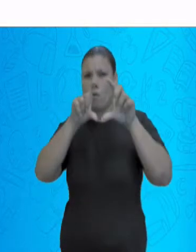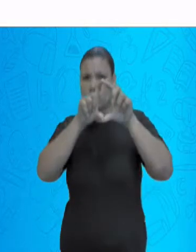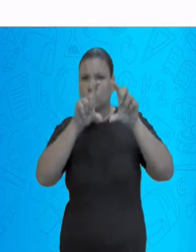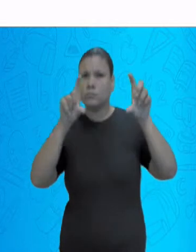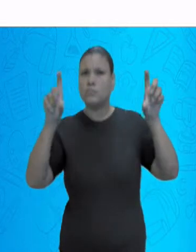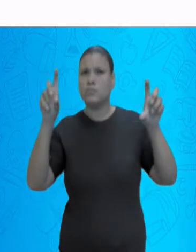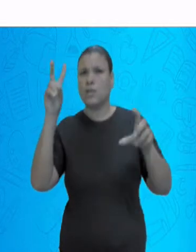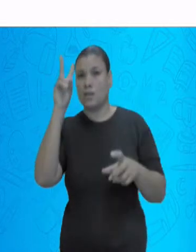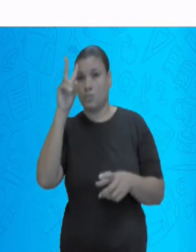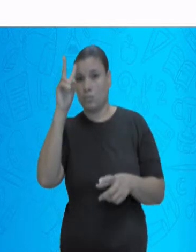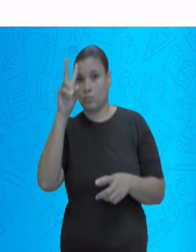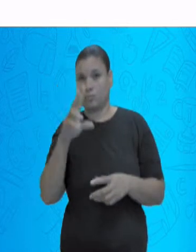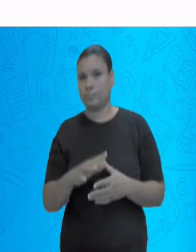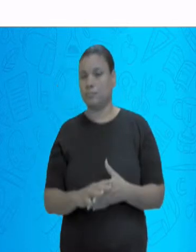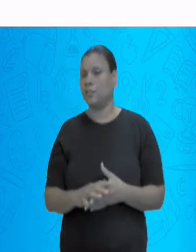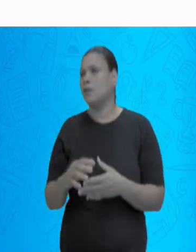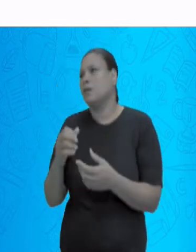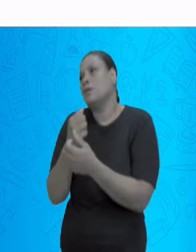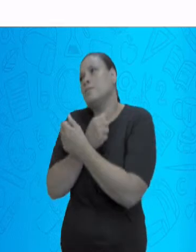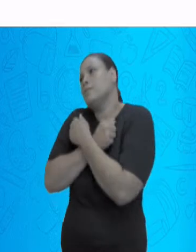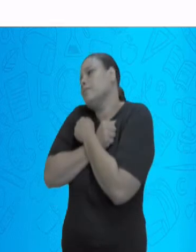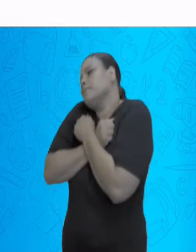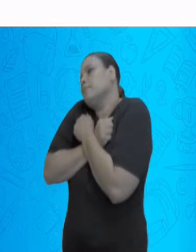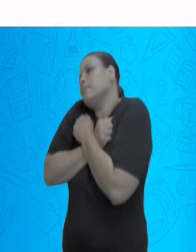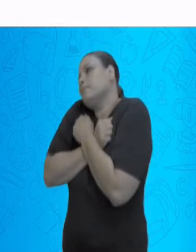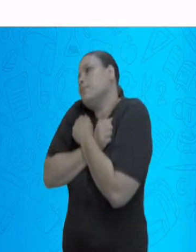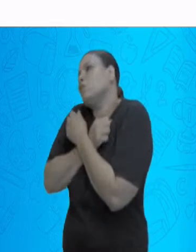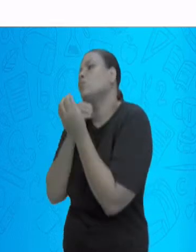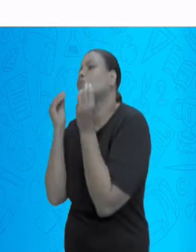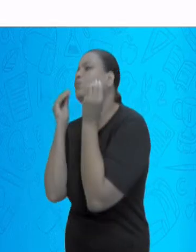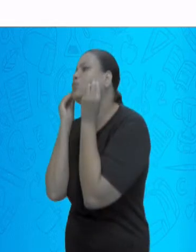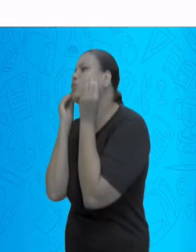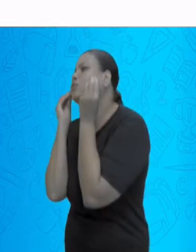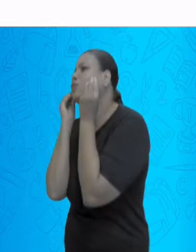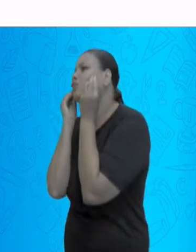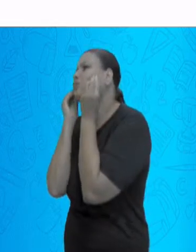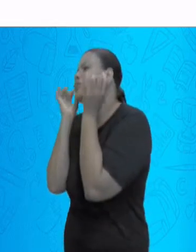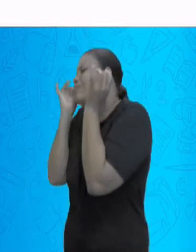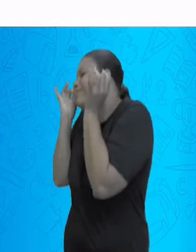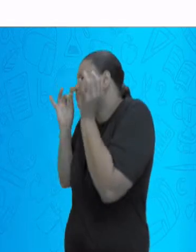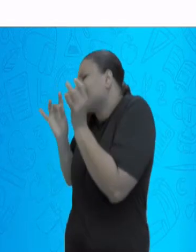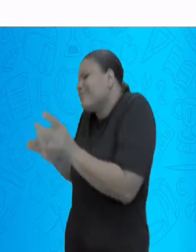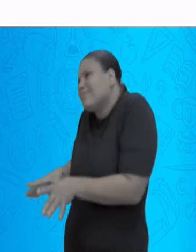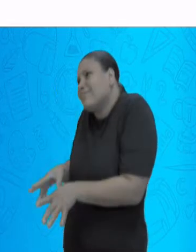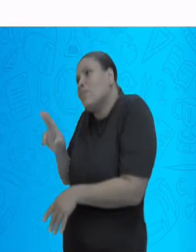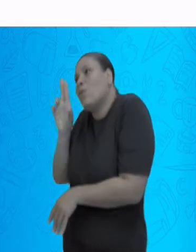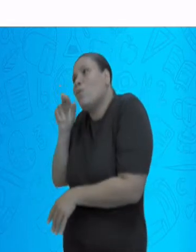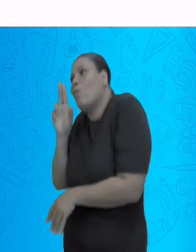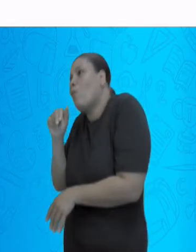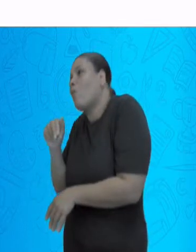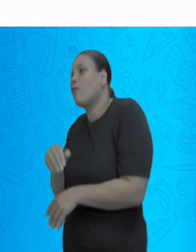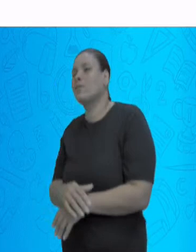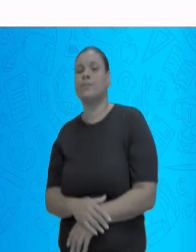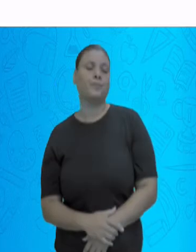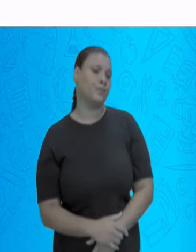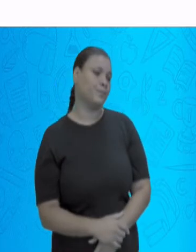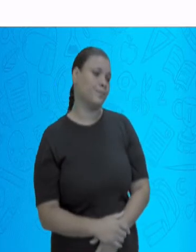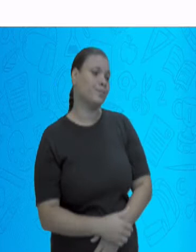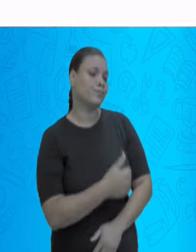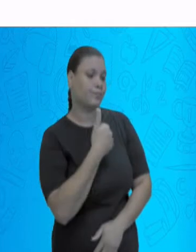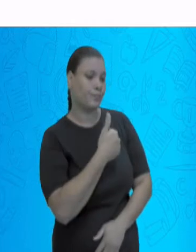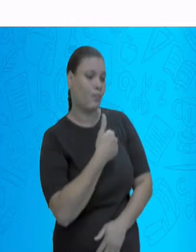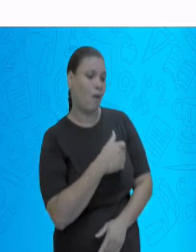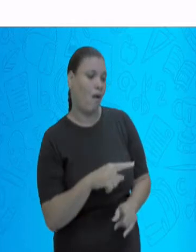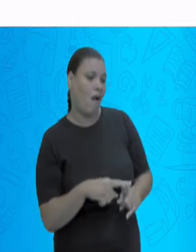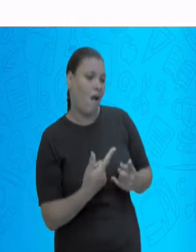Observem: abrace-me, beije-me, nunca deixe-me. Tudo bem, mas antes